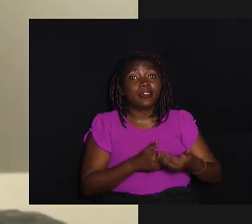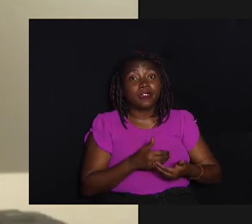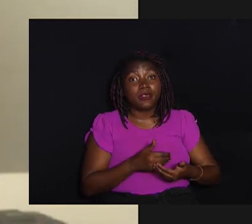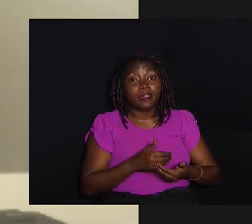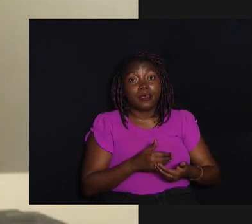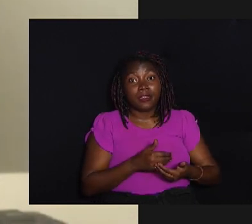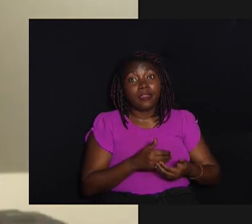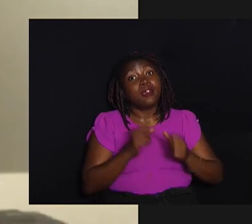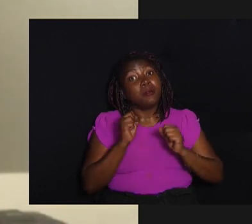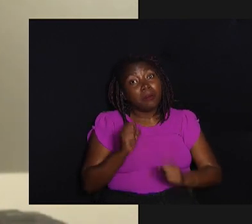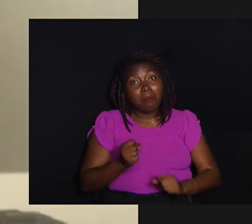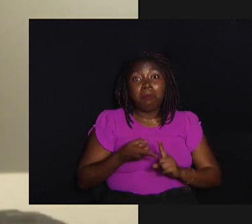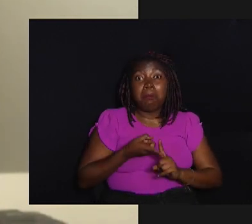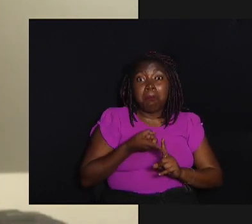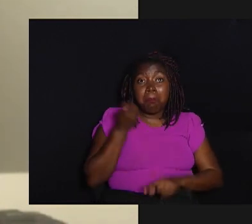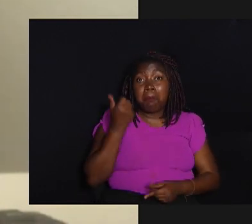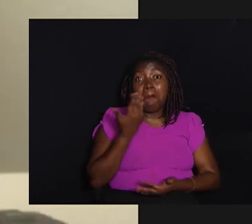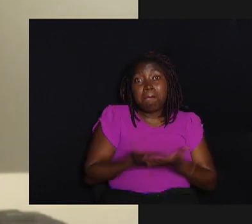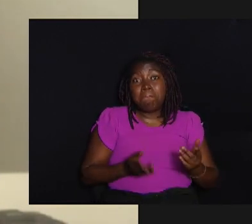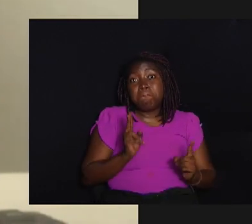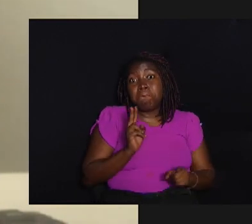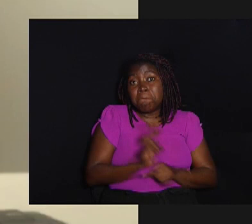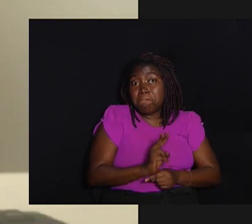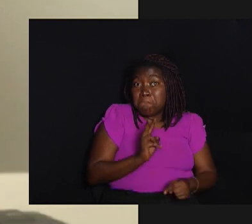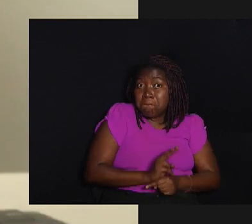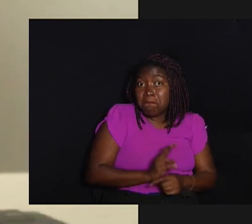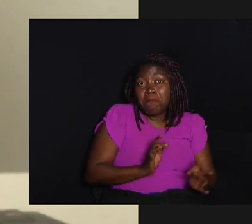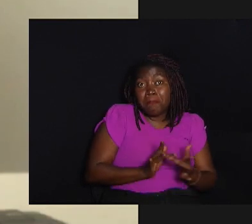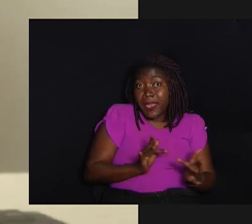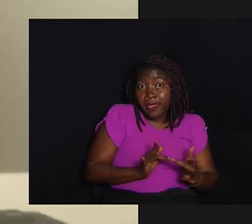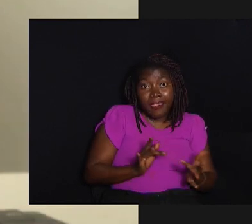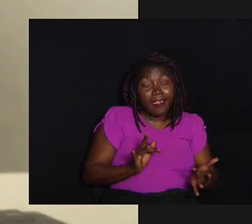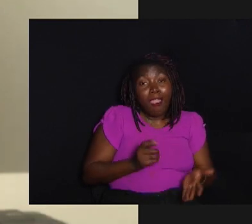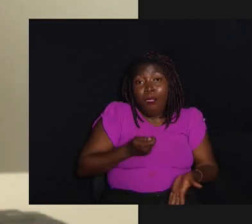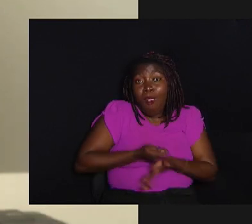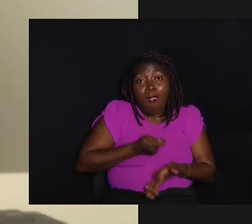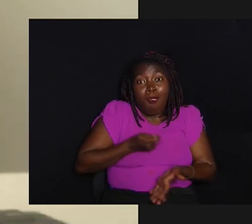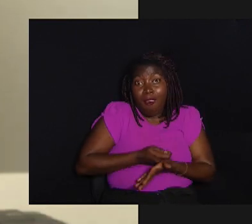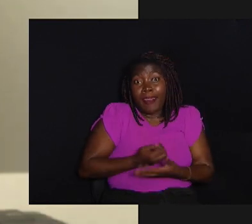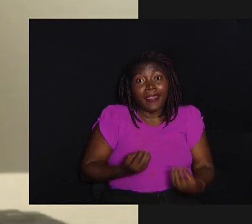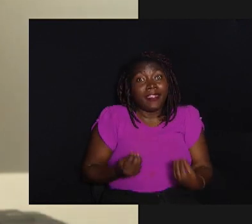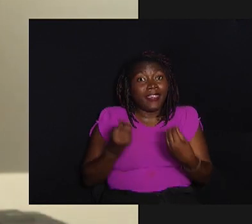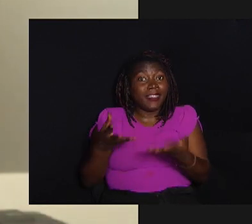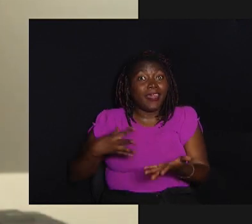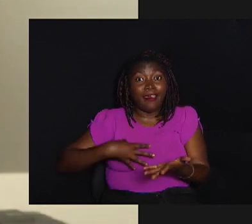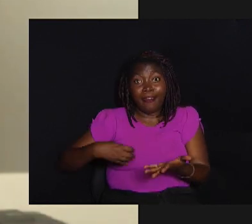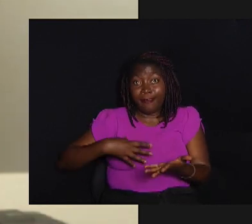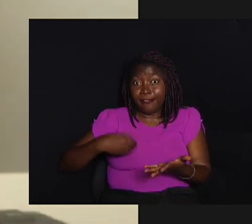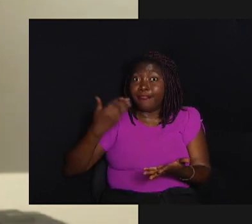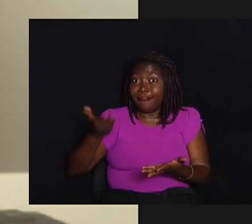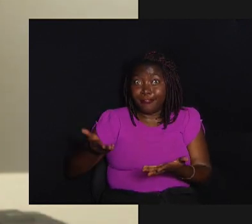ter uma suspensão da guarda ou serem obrigadas a perder, ou se virem obrigadas a entregar o filho para esse